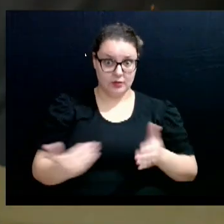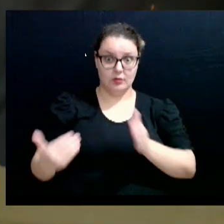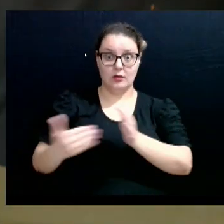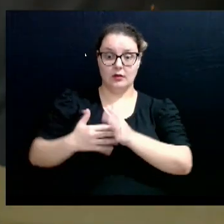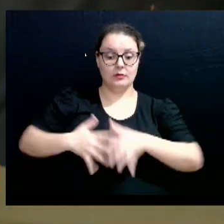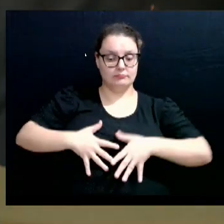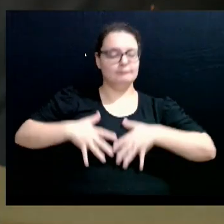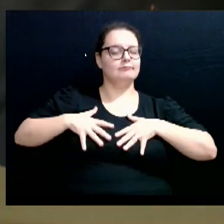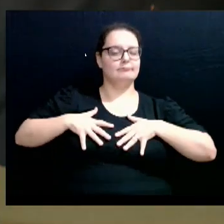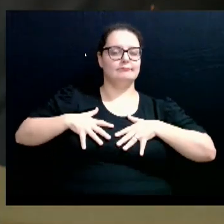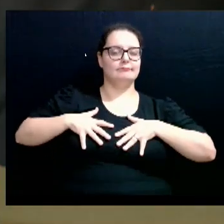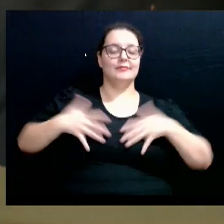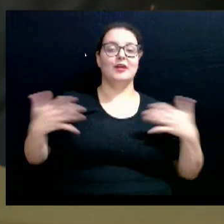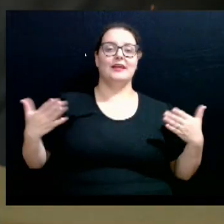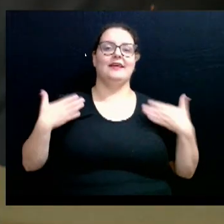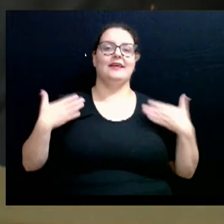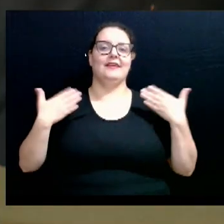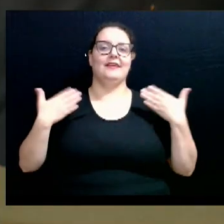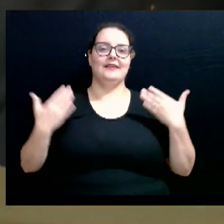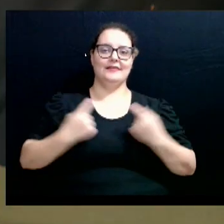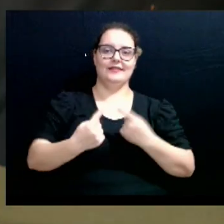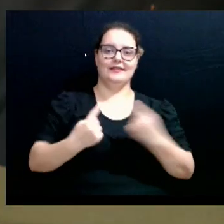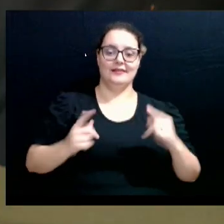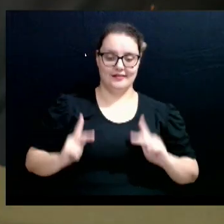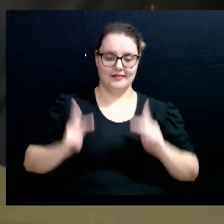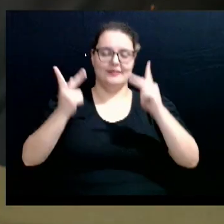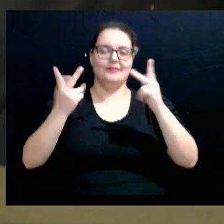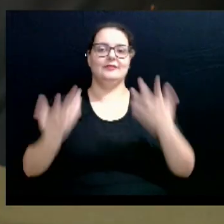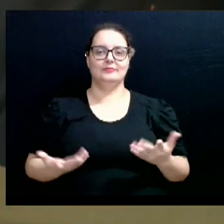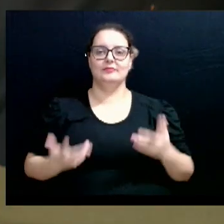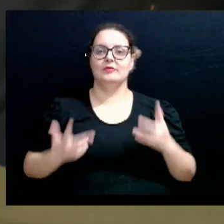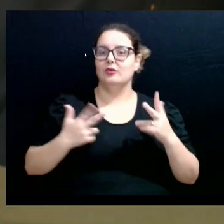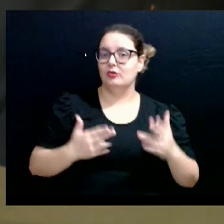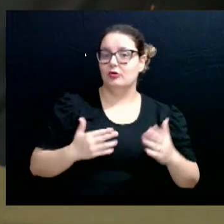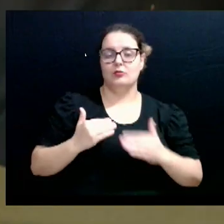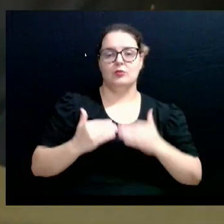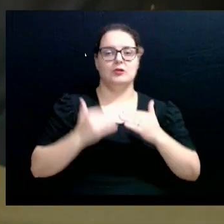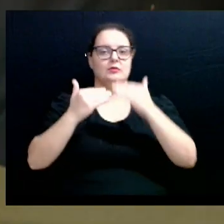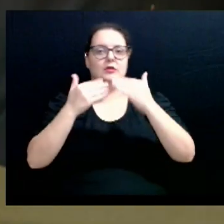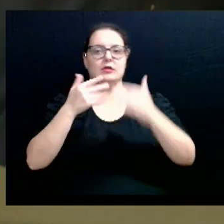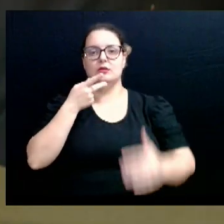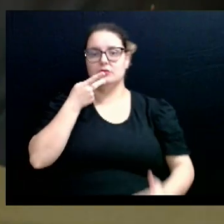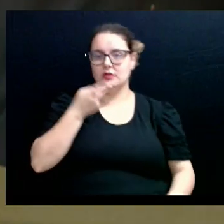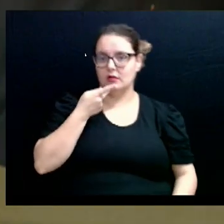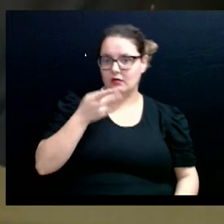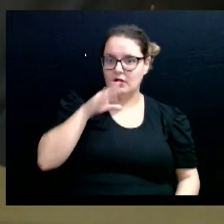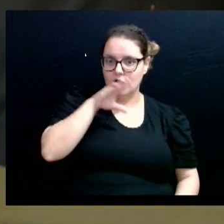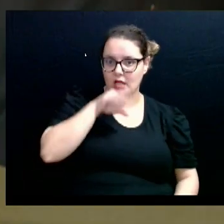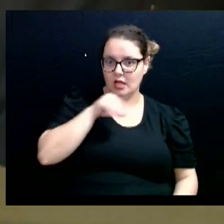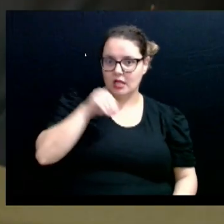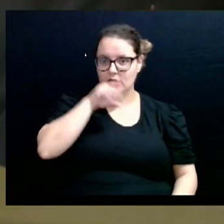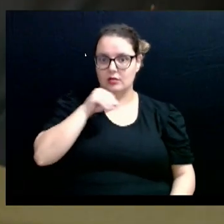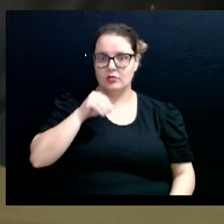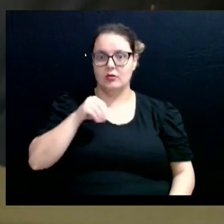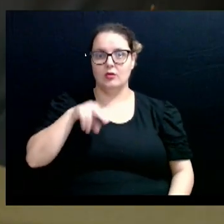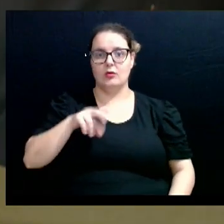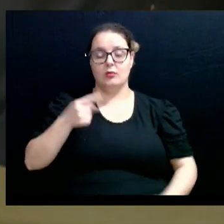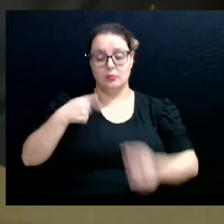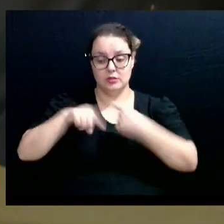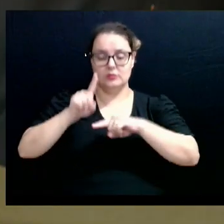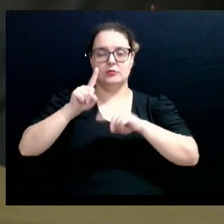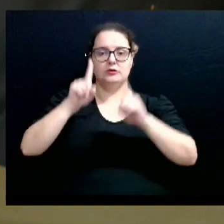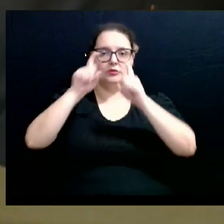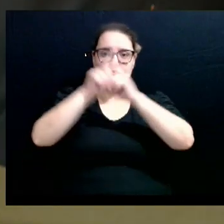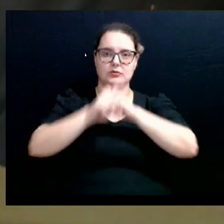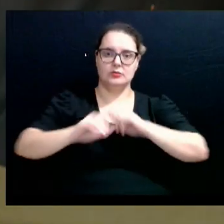a alegria em cada conquista, como o desenvolvimento da fala ou a superação de dificuldades